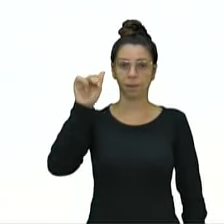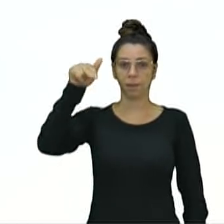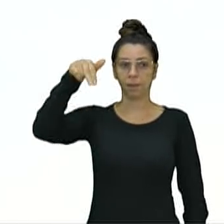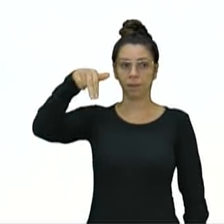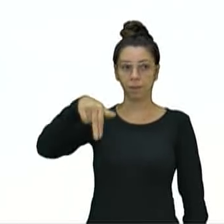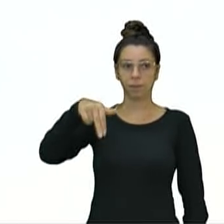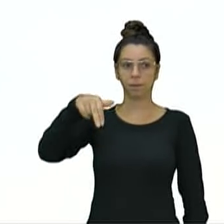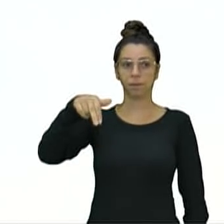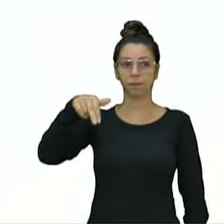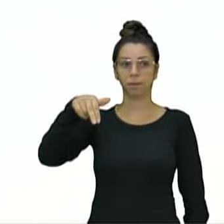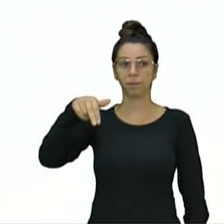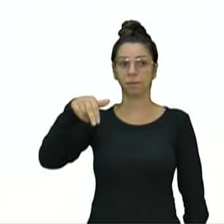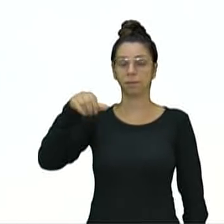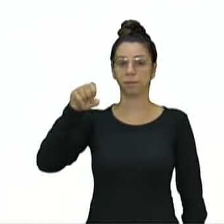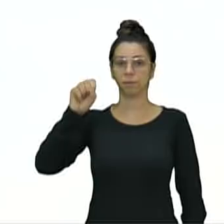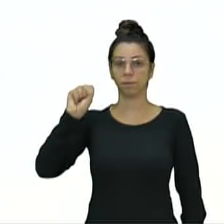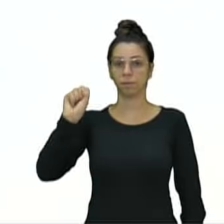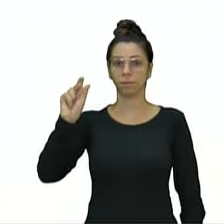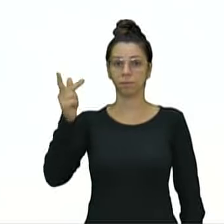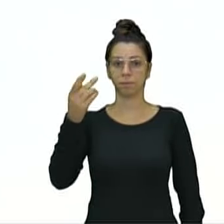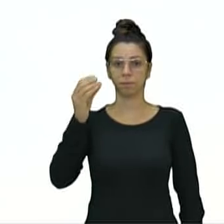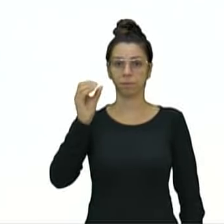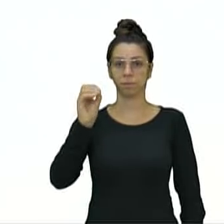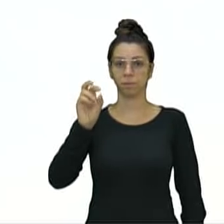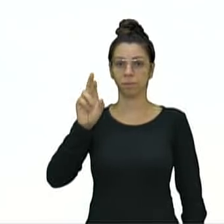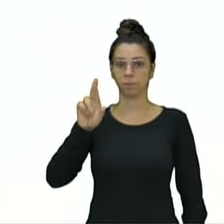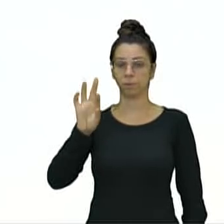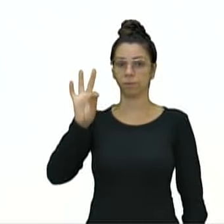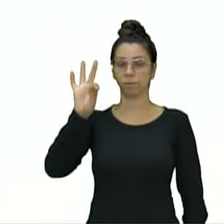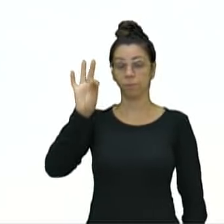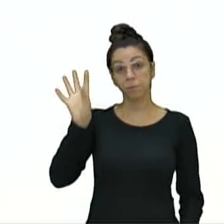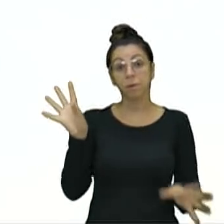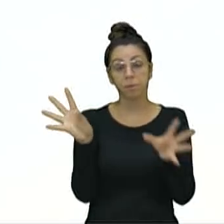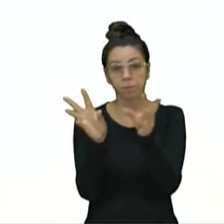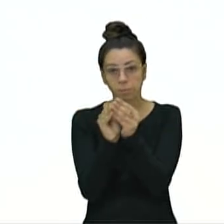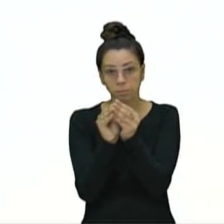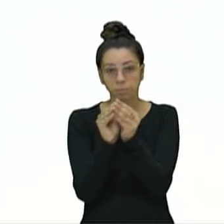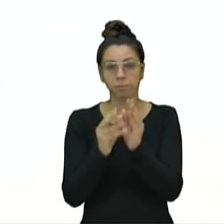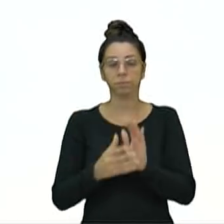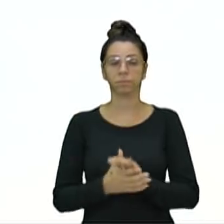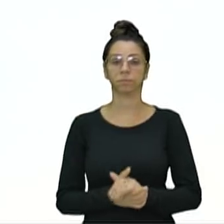em resumo, tá ali para finalizar o texto resumindo a ideia toda do texto.